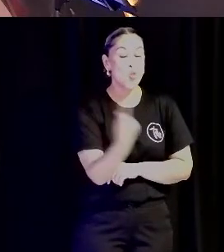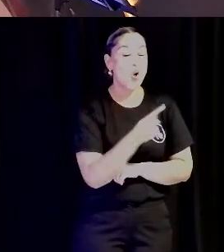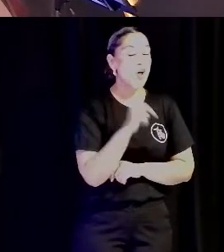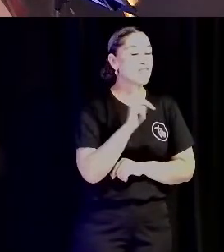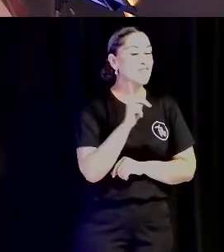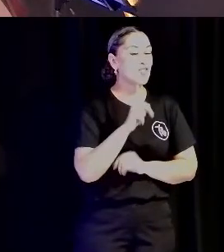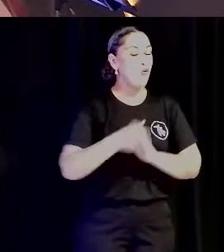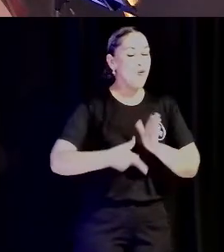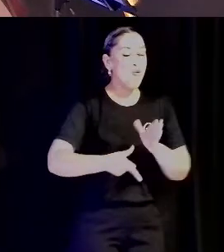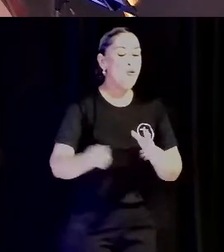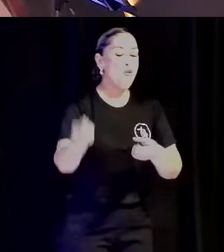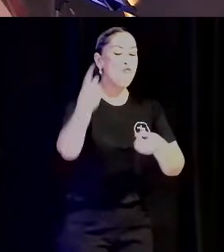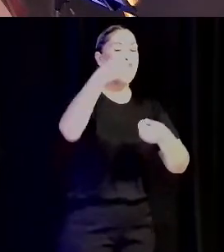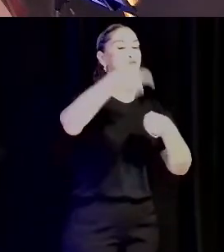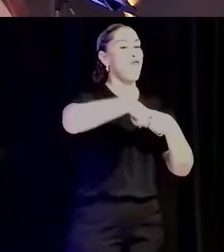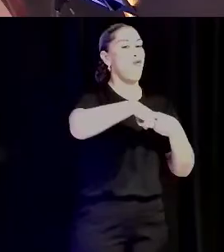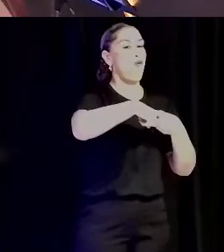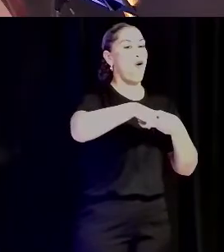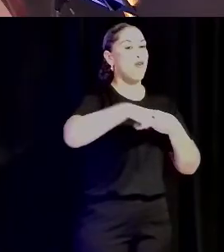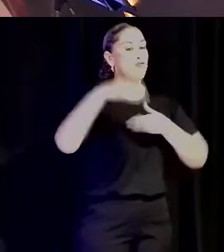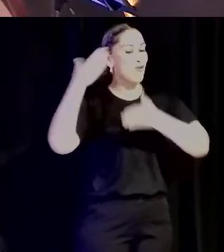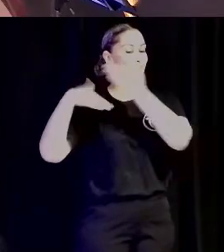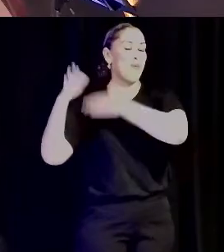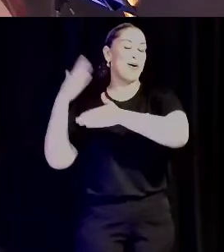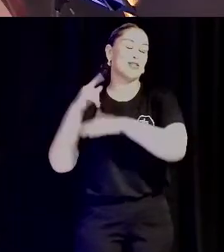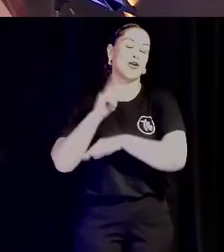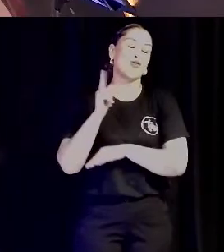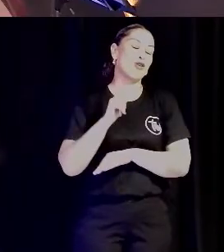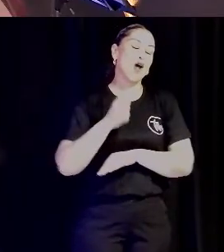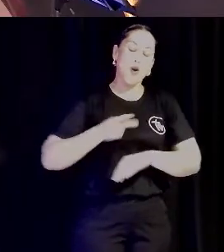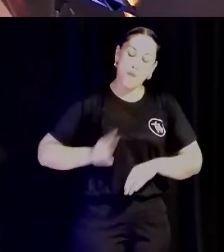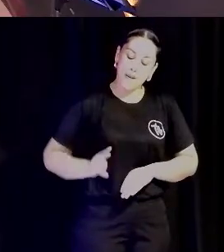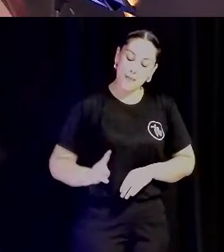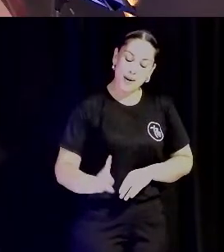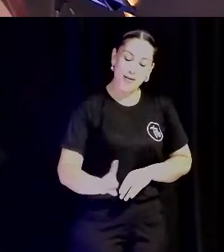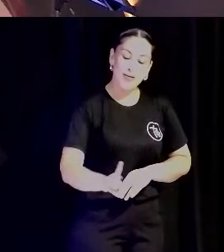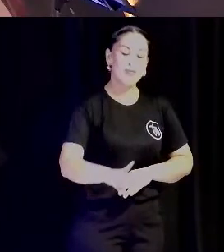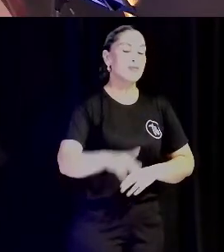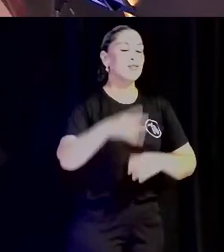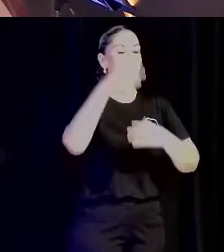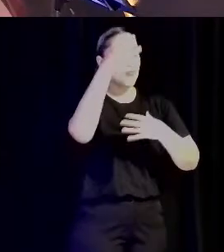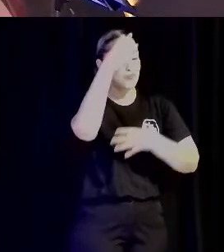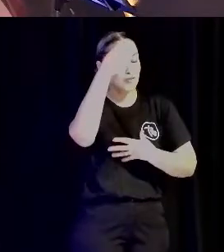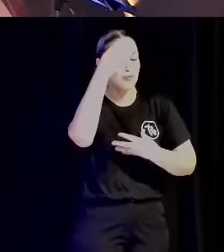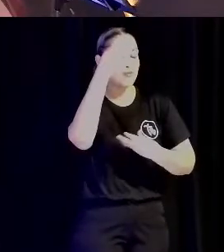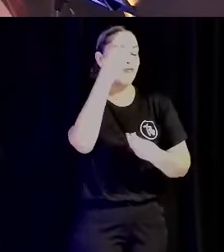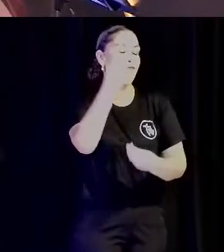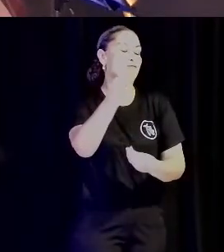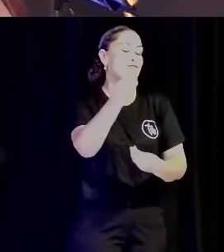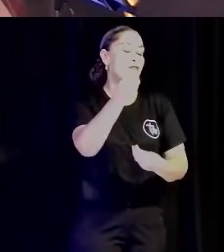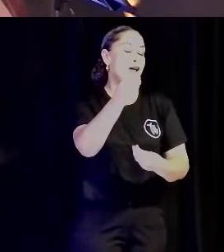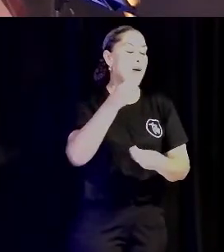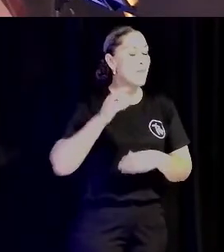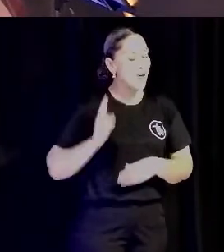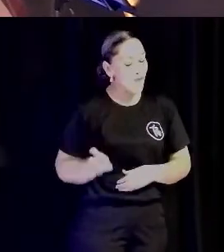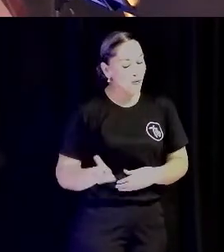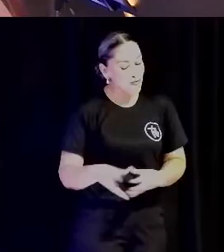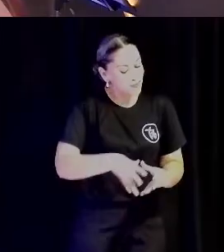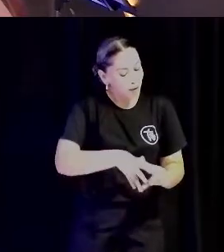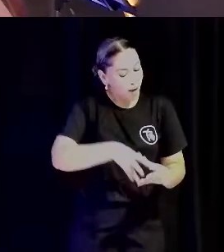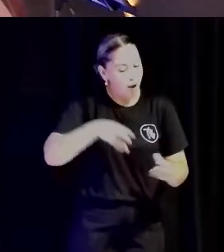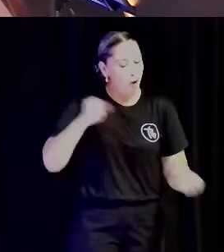retrocedem para a perdição, mas somos da fé para a preservação da alma.